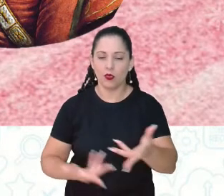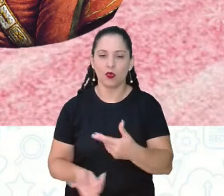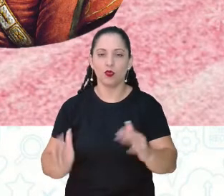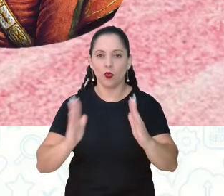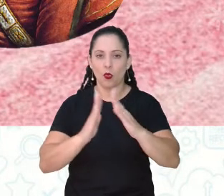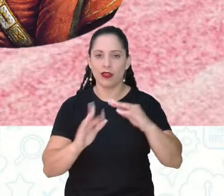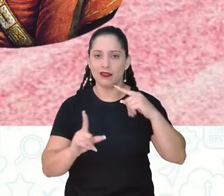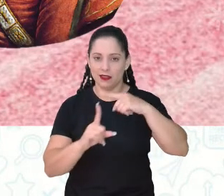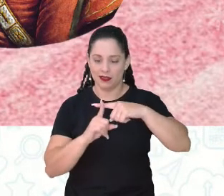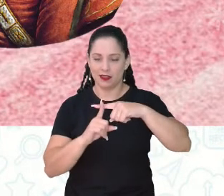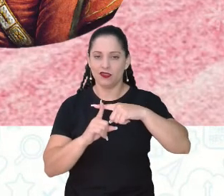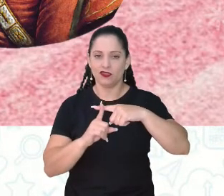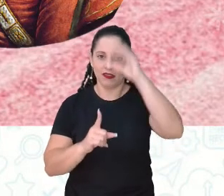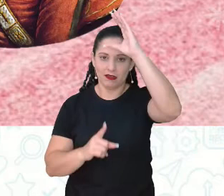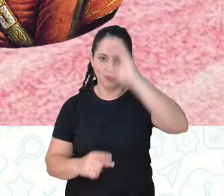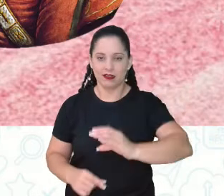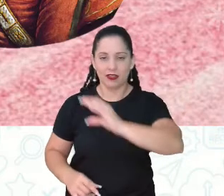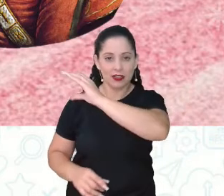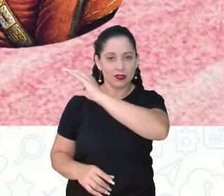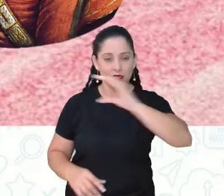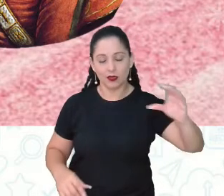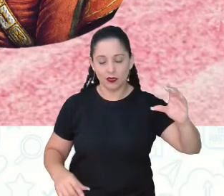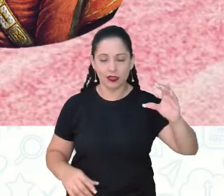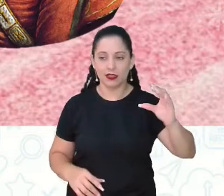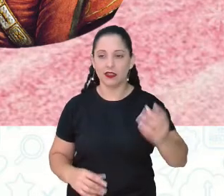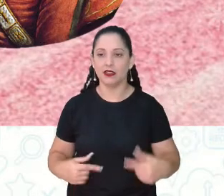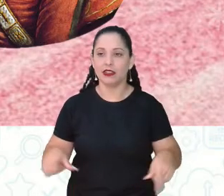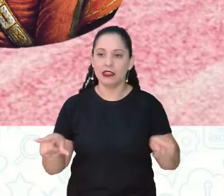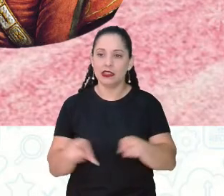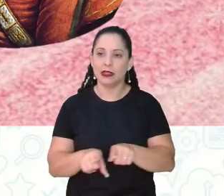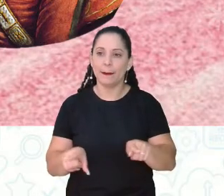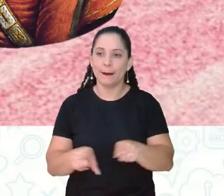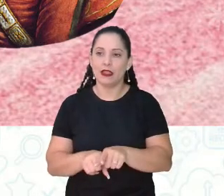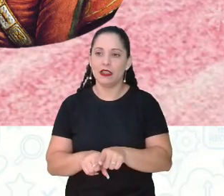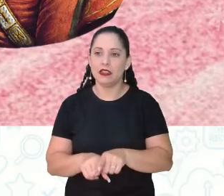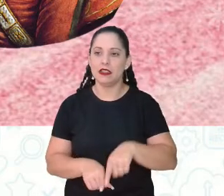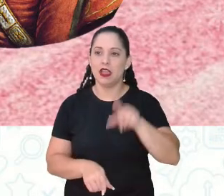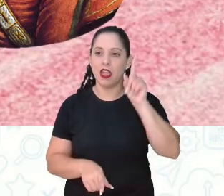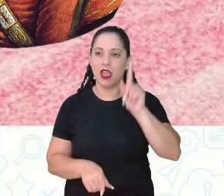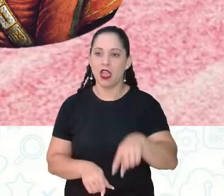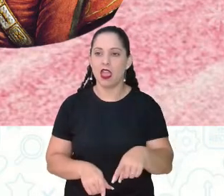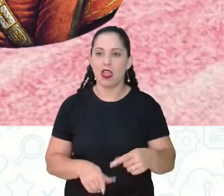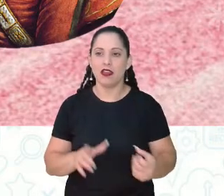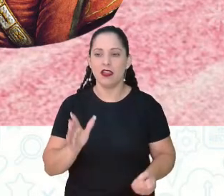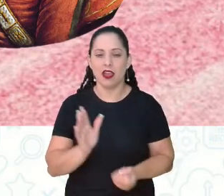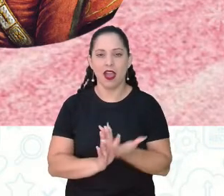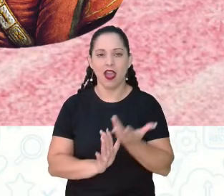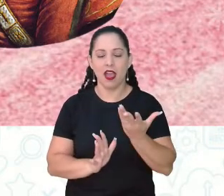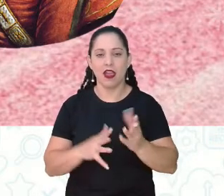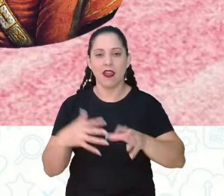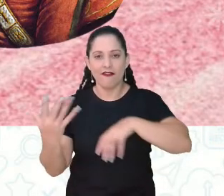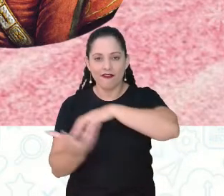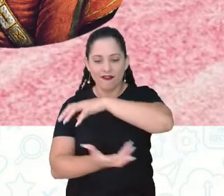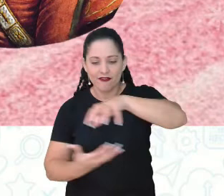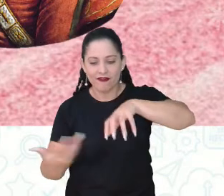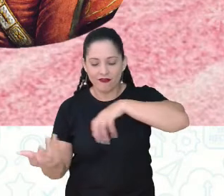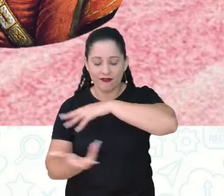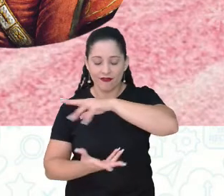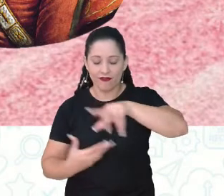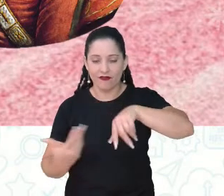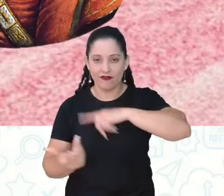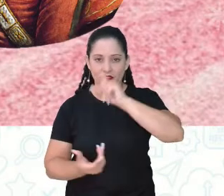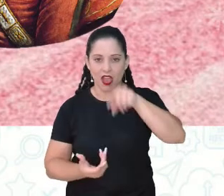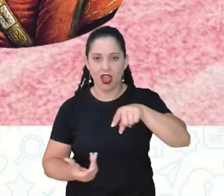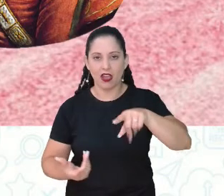VII, certo? E Napoleão, e consolida a reforma agrária jacobina, né? A